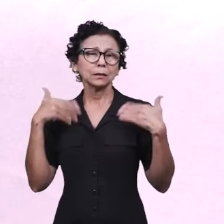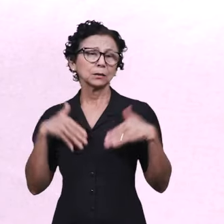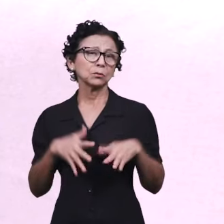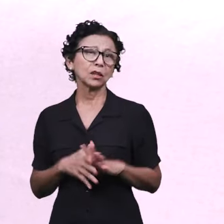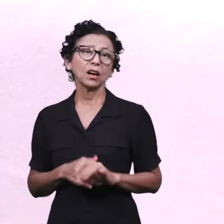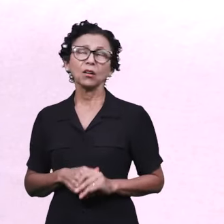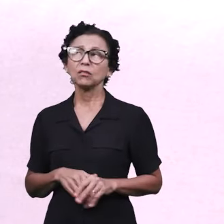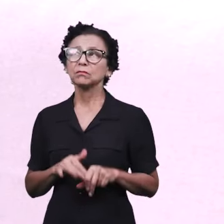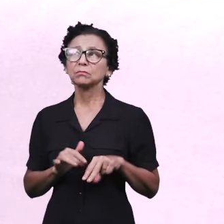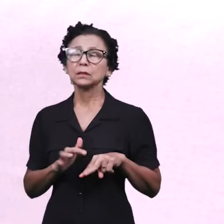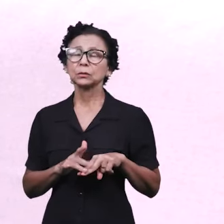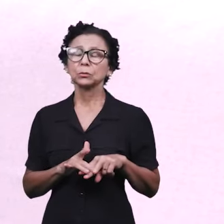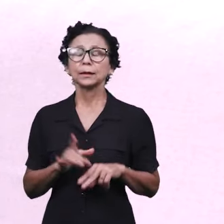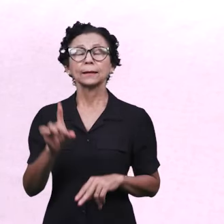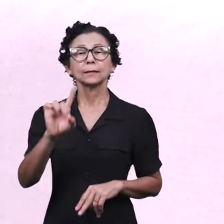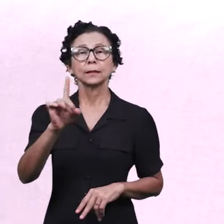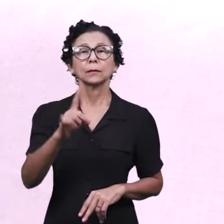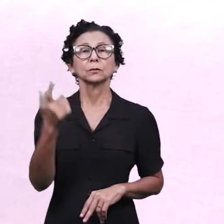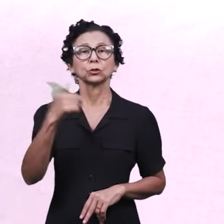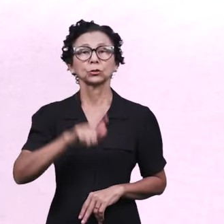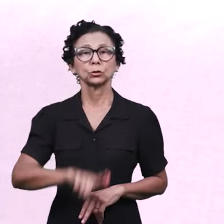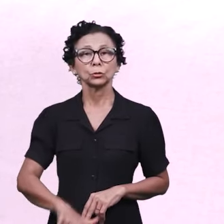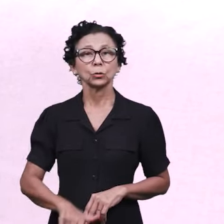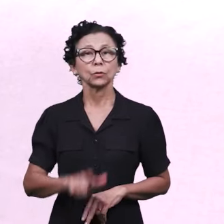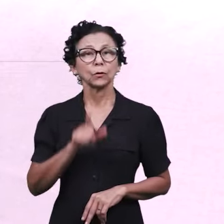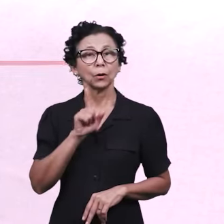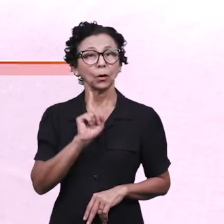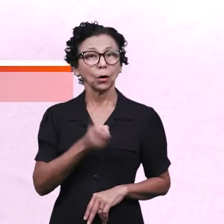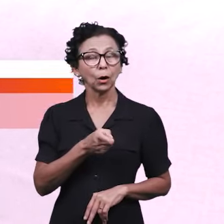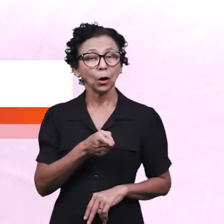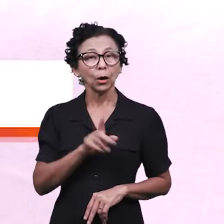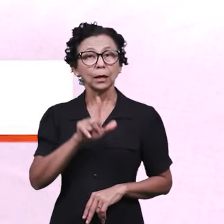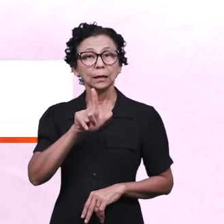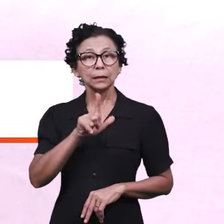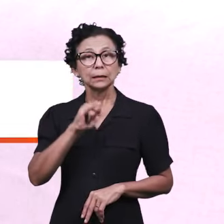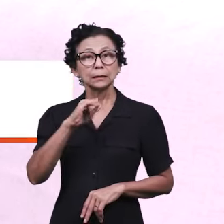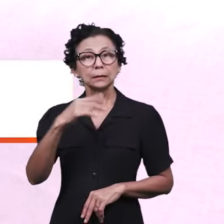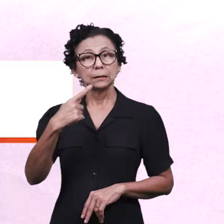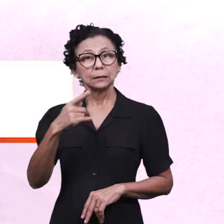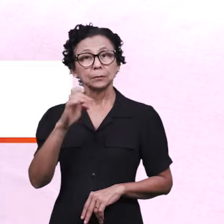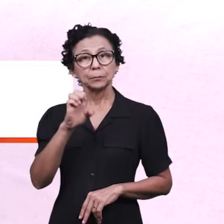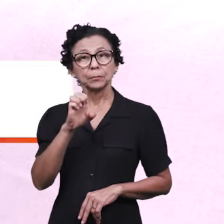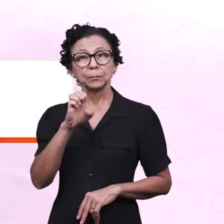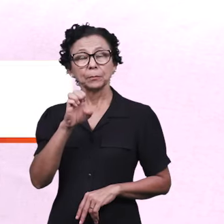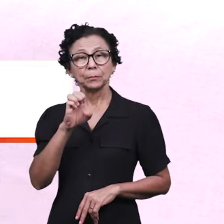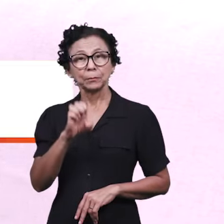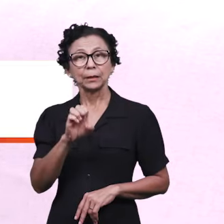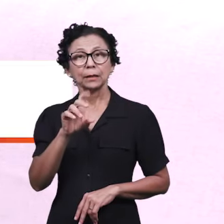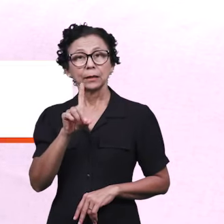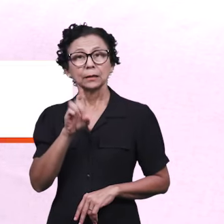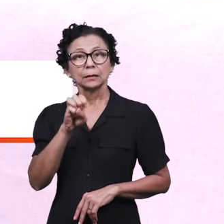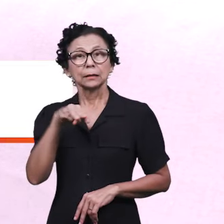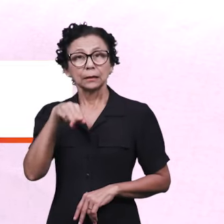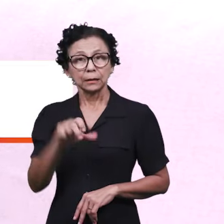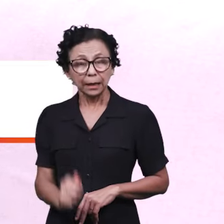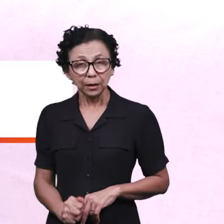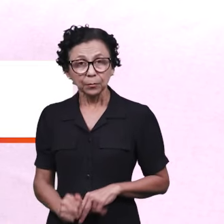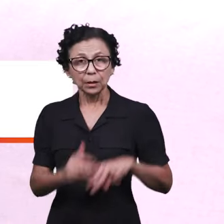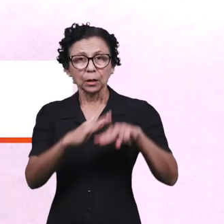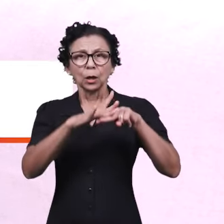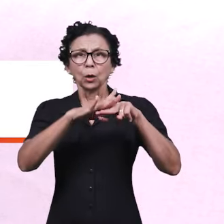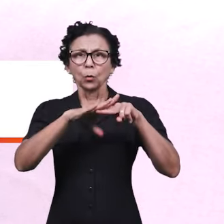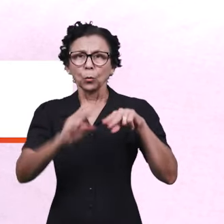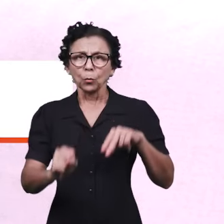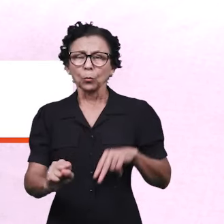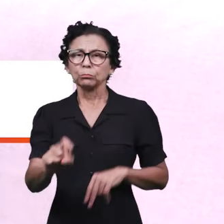normal e mais uma vez eu vou repetir o lipedema não tem cura Mas ele tem tratamento Então a nossa qualidade de vida